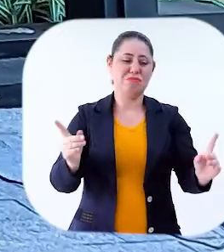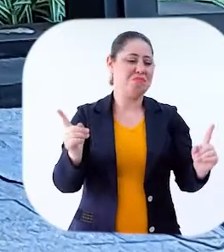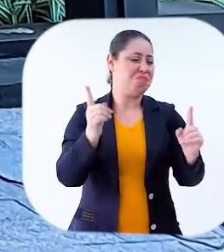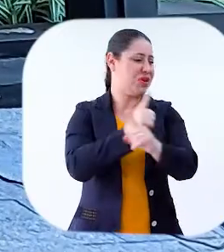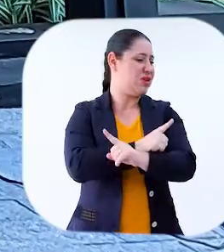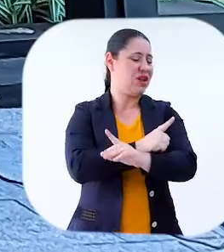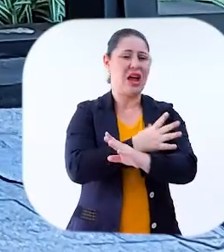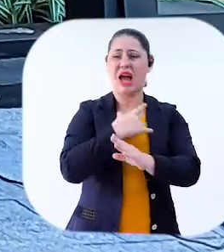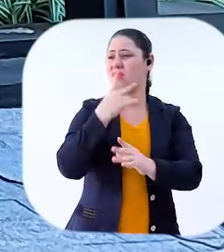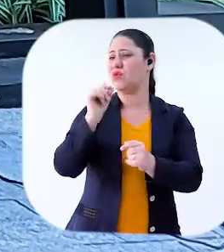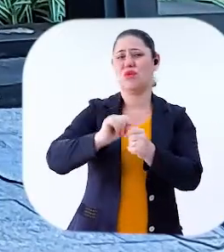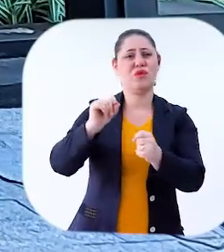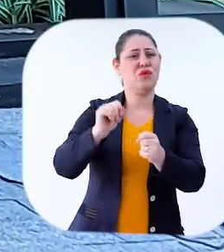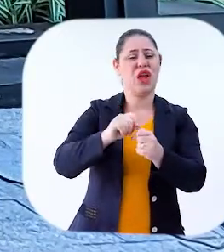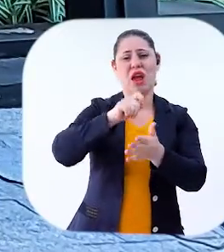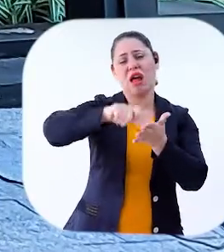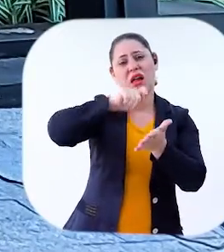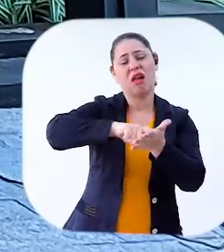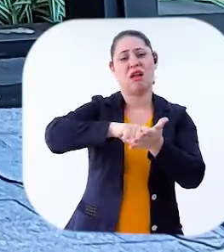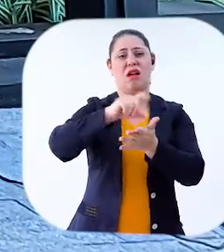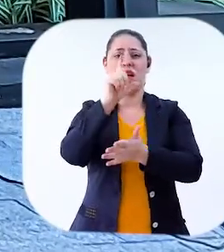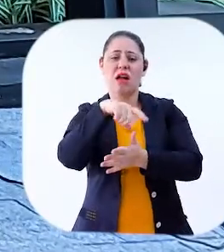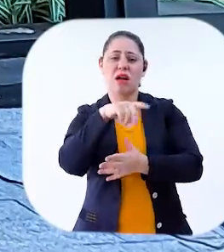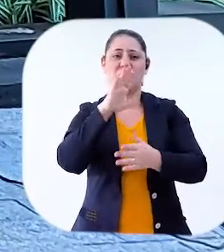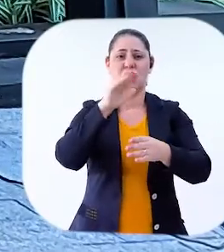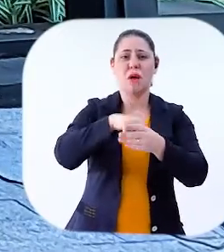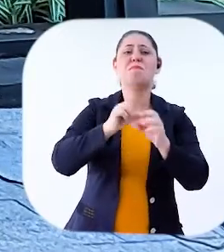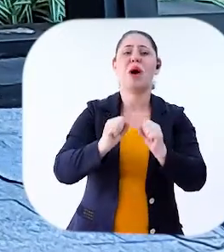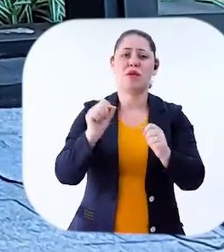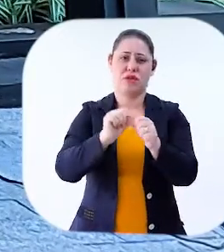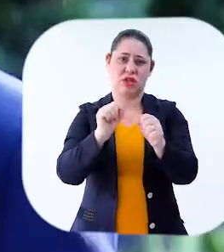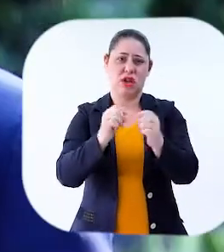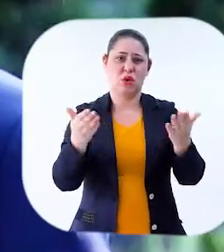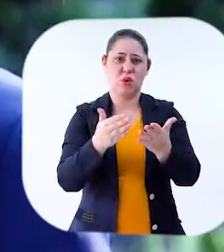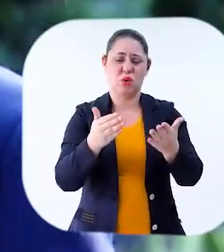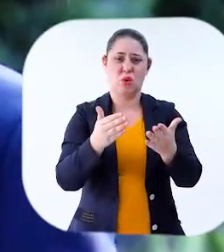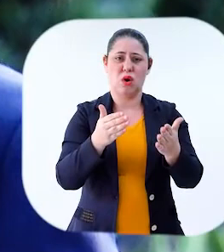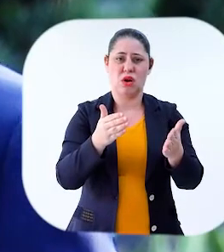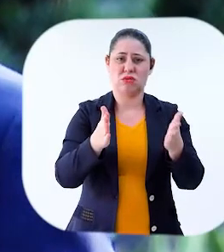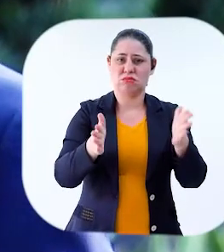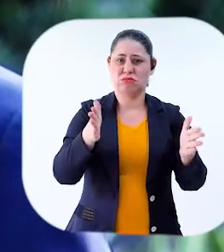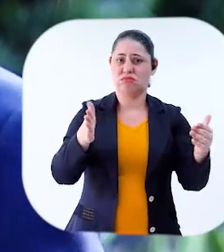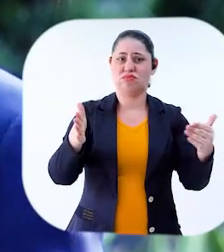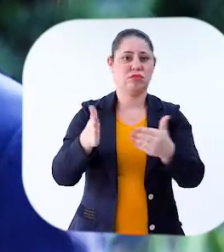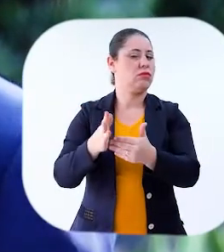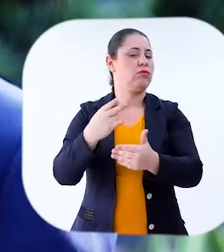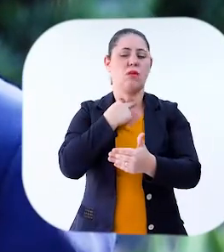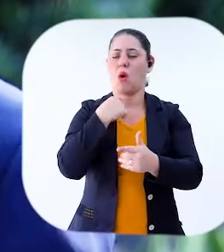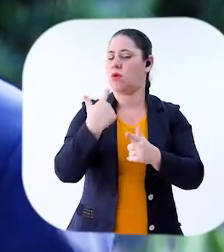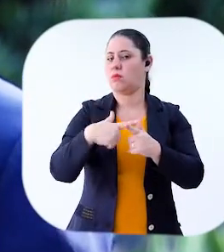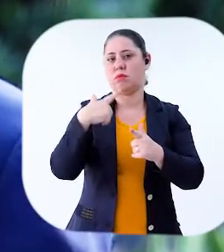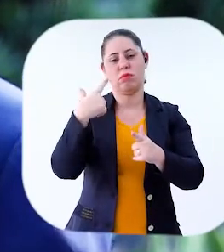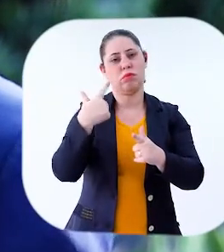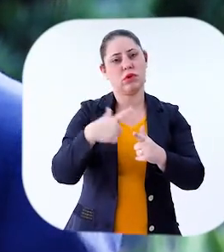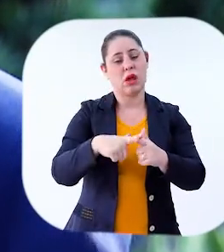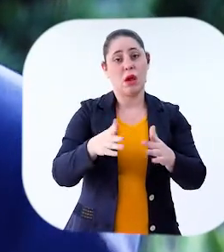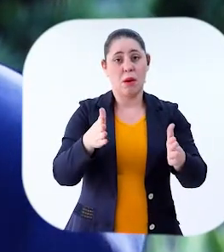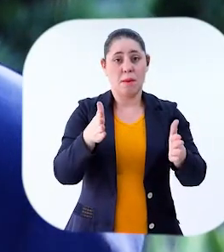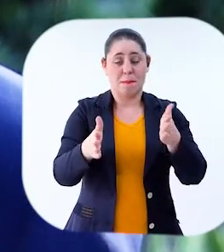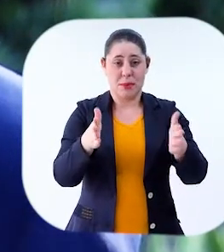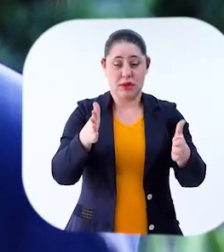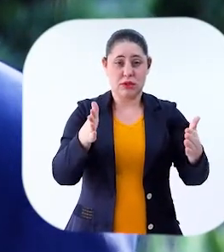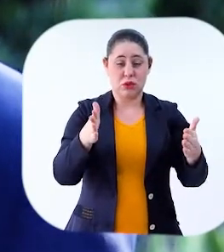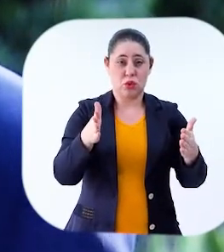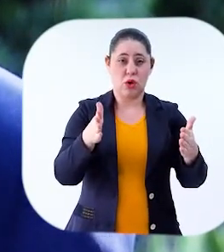essa mudança. Ah, mas eu não fiz o meu alistamento eleitoral, eu posso fazer agora com o adiamento das eleições? Não é mais possível, por quê? Porque